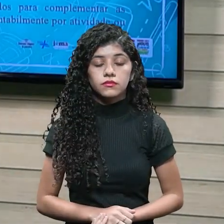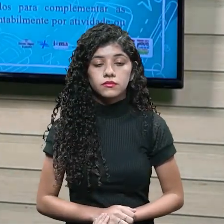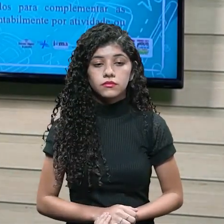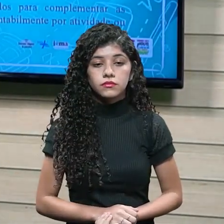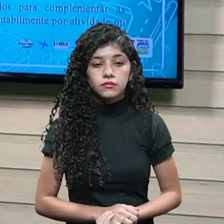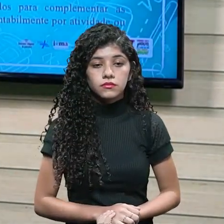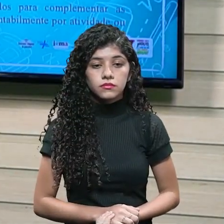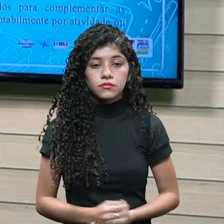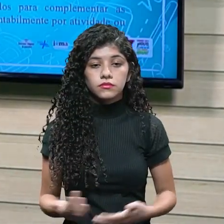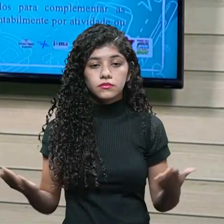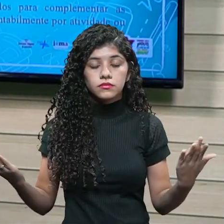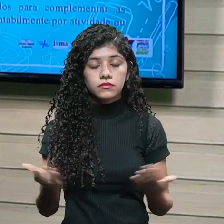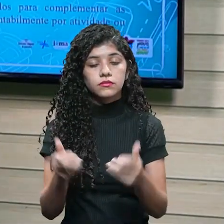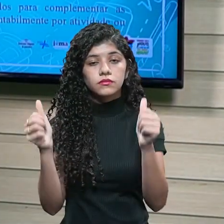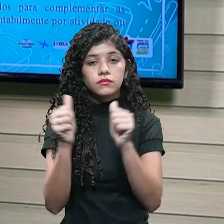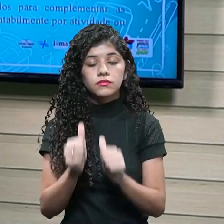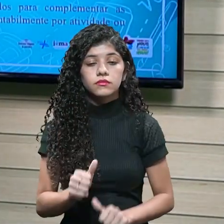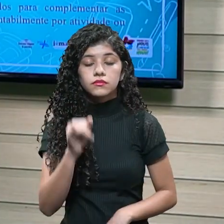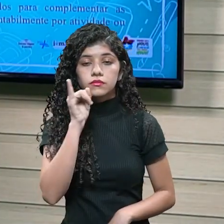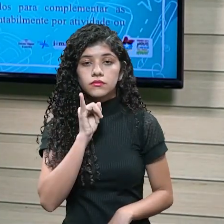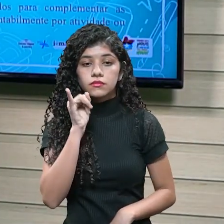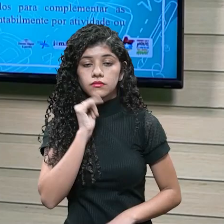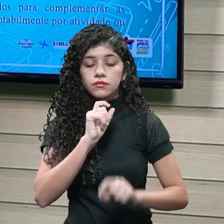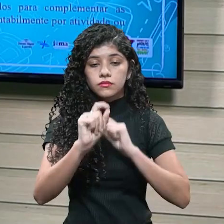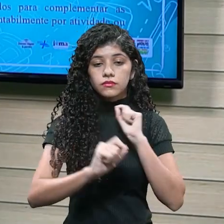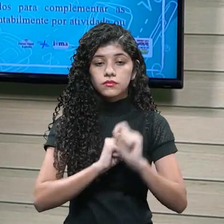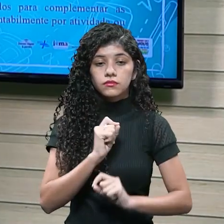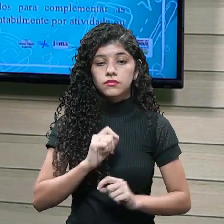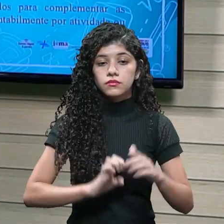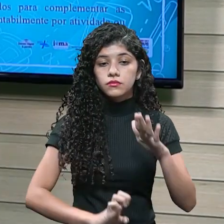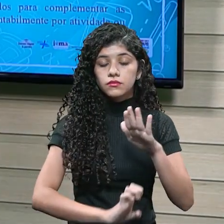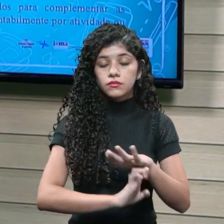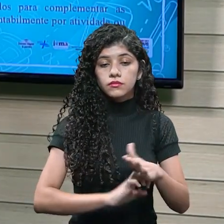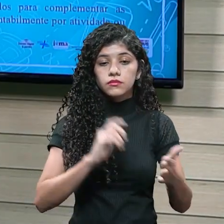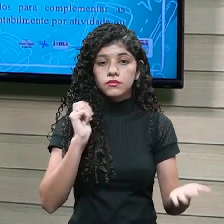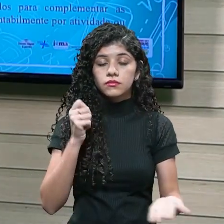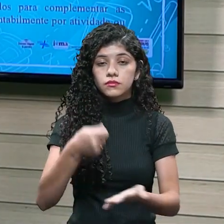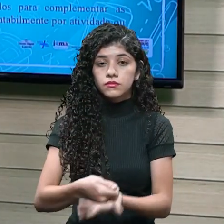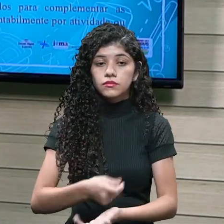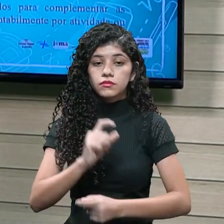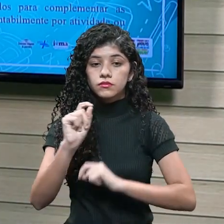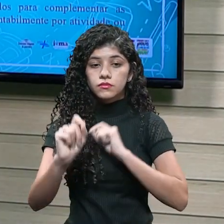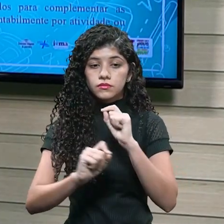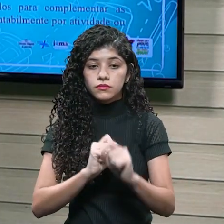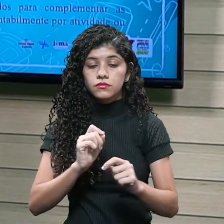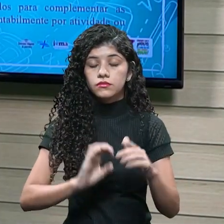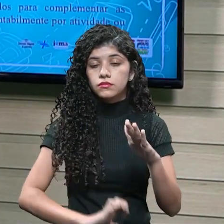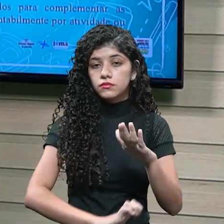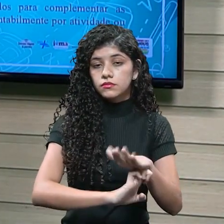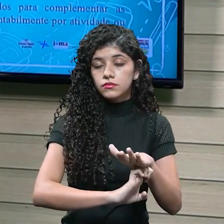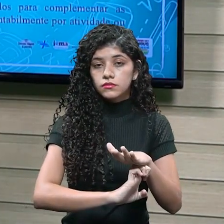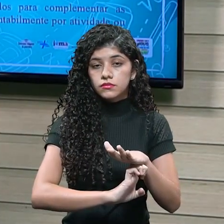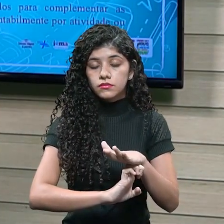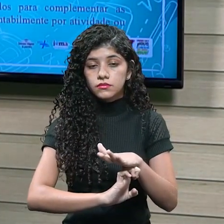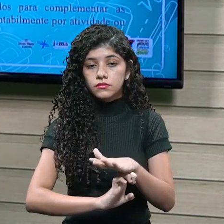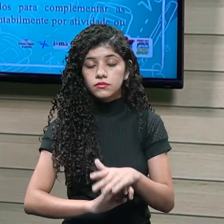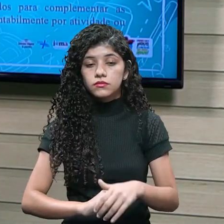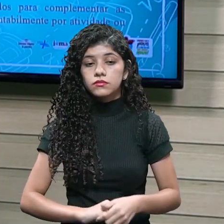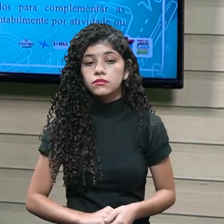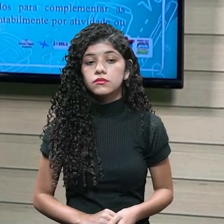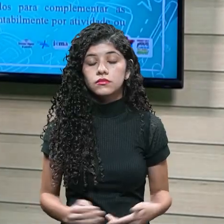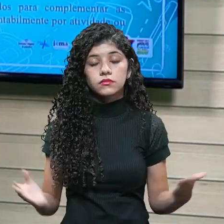de aquisição. Vamos ver aqui um exemplo aqui. Digamos que uma cooperativa compre uma parte de uma